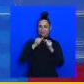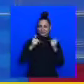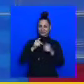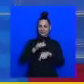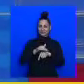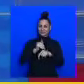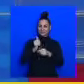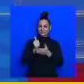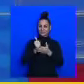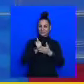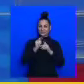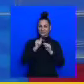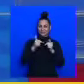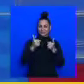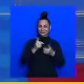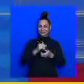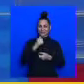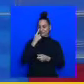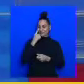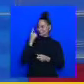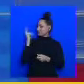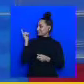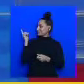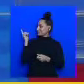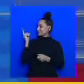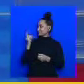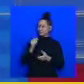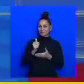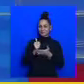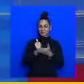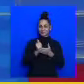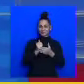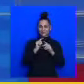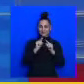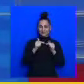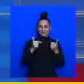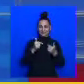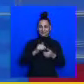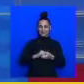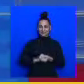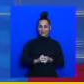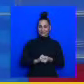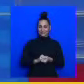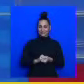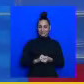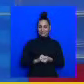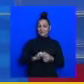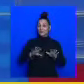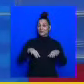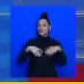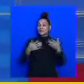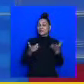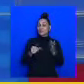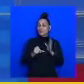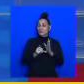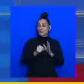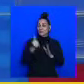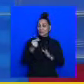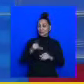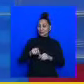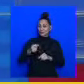sorte. Pode chamar que a sorte vem. Vem sorte, vem sorte. Qual será o primeiro